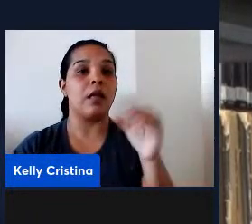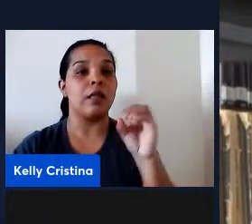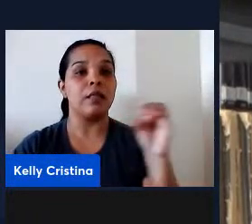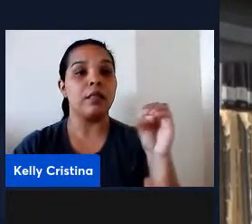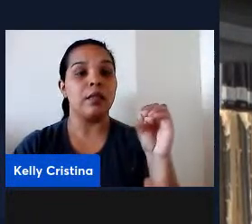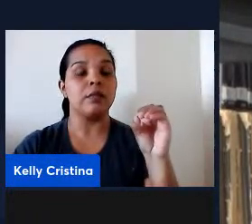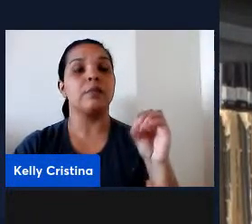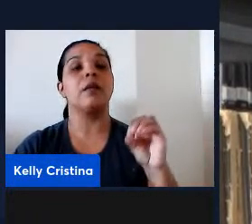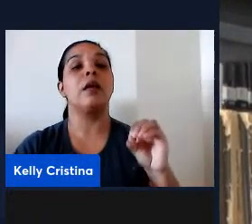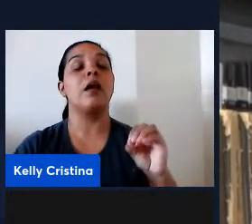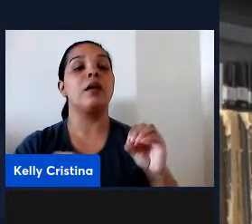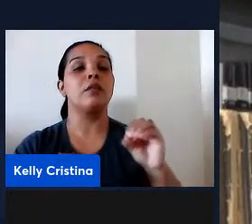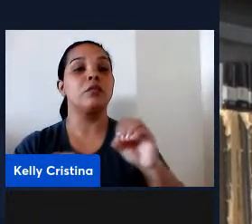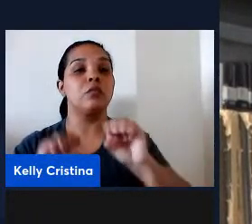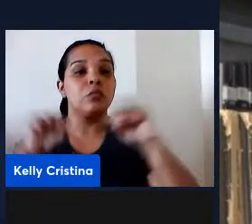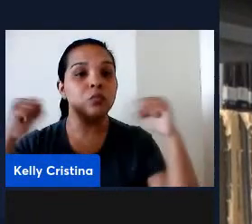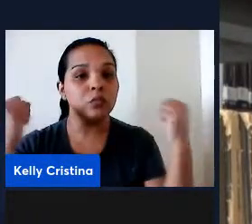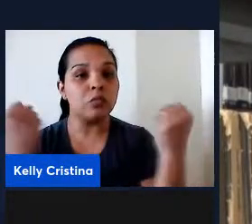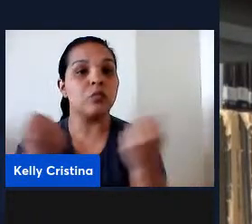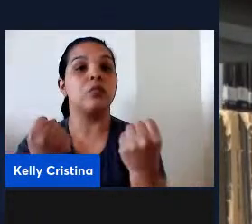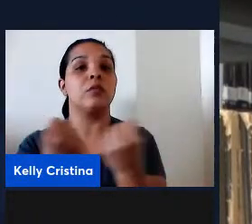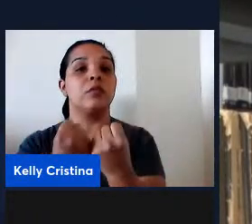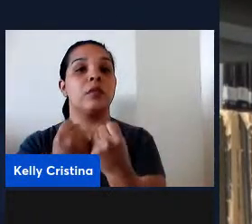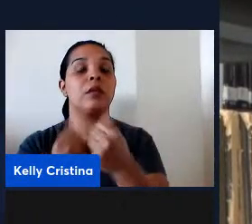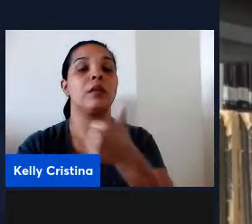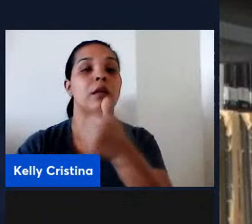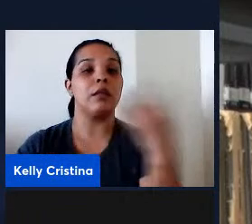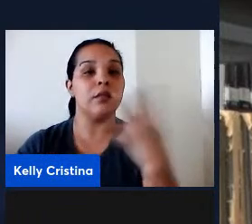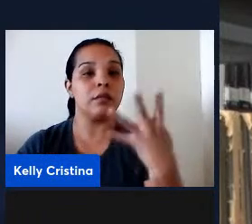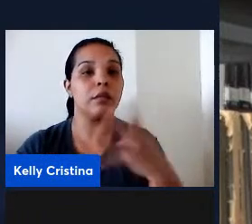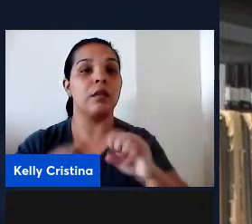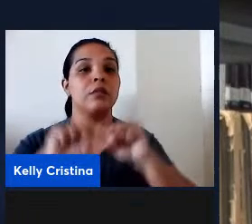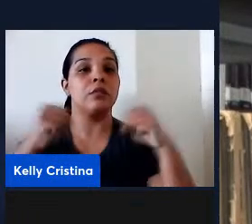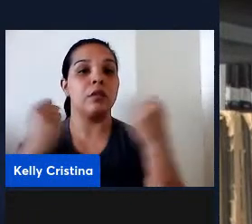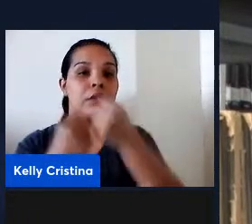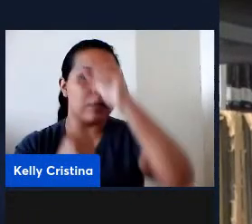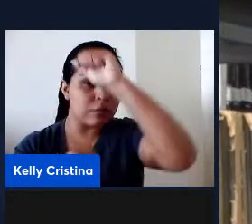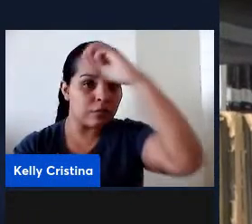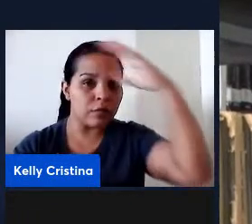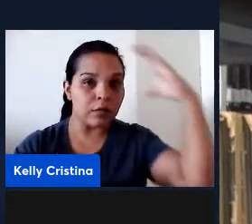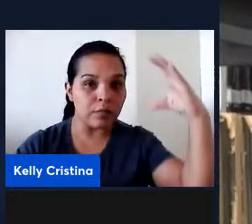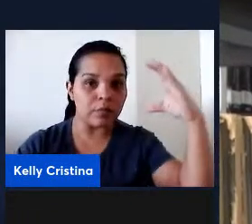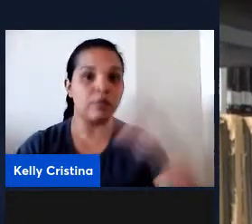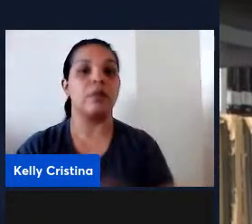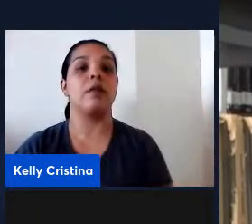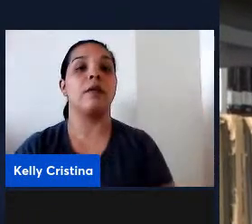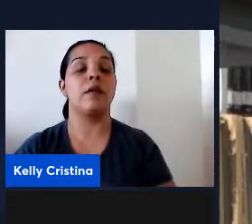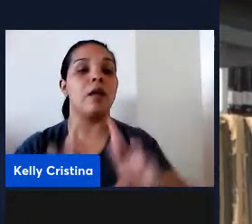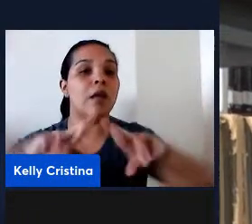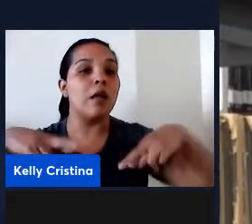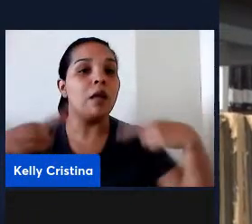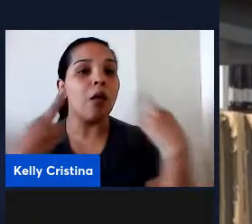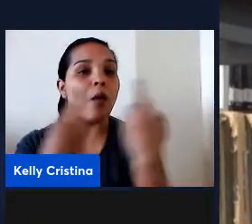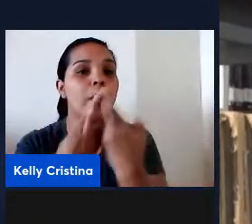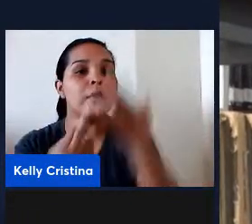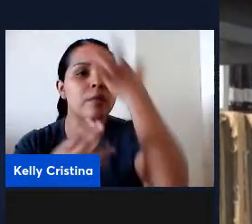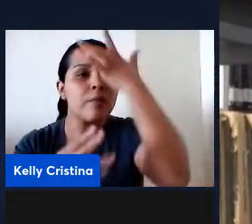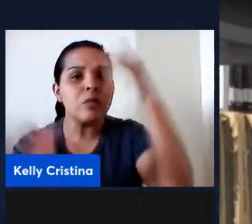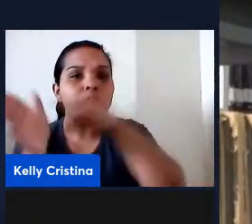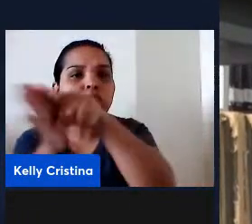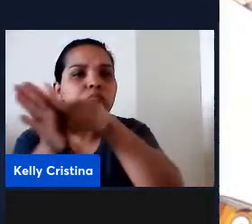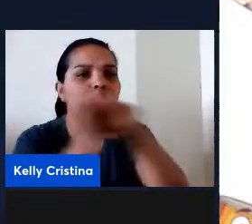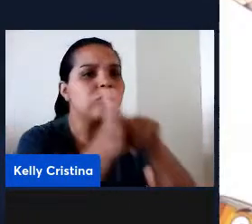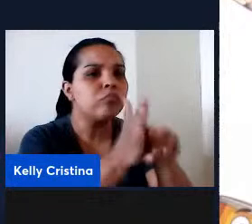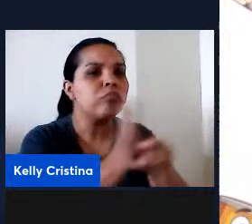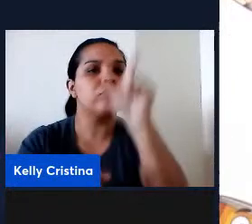de Alfabetização e a 14ª Jornada de Alfabetização, reunindo pesquisadores de todo o